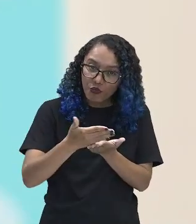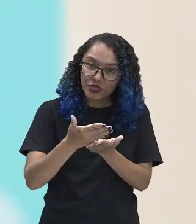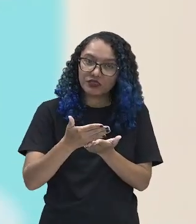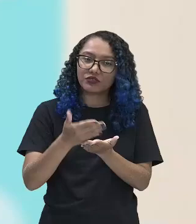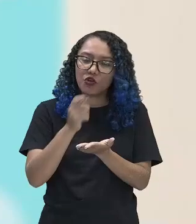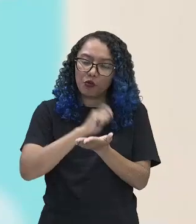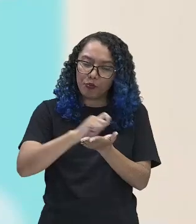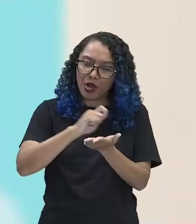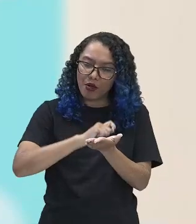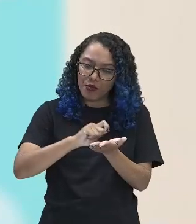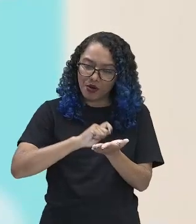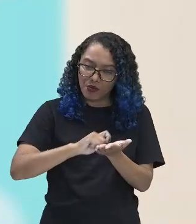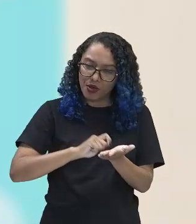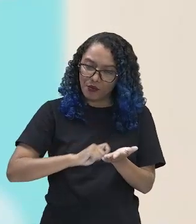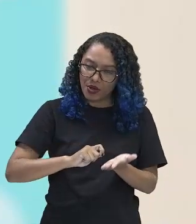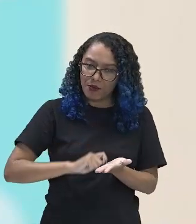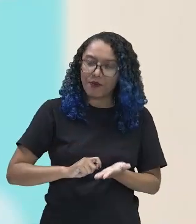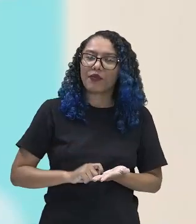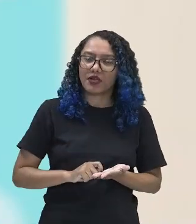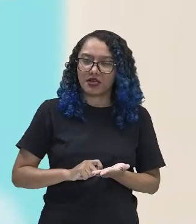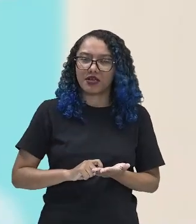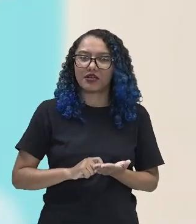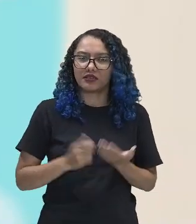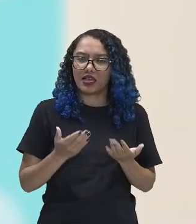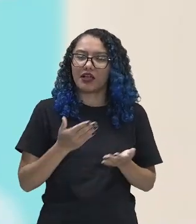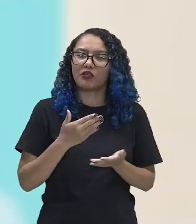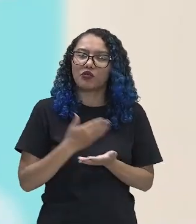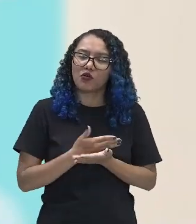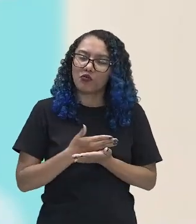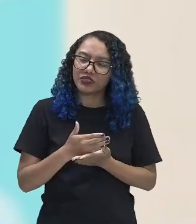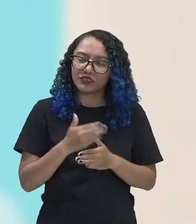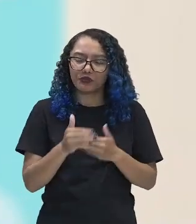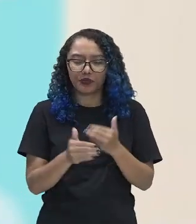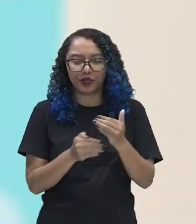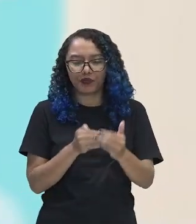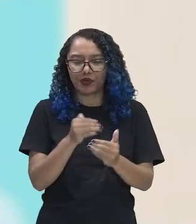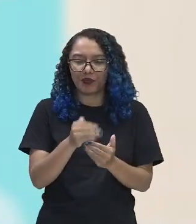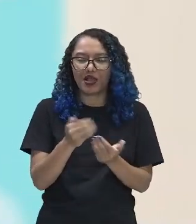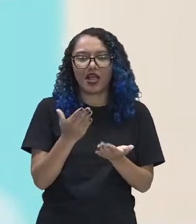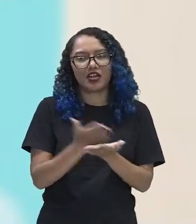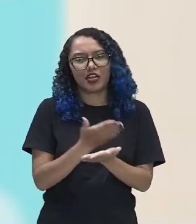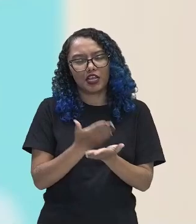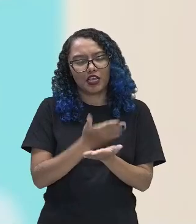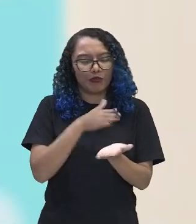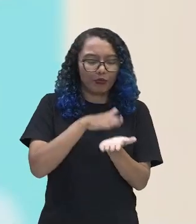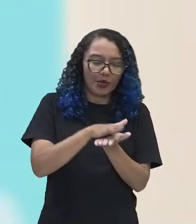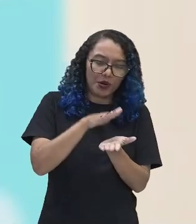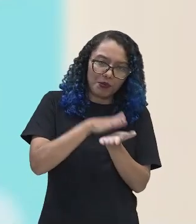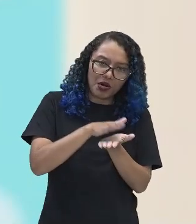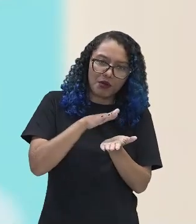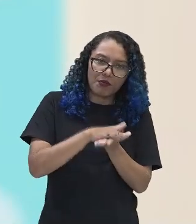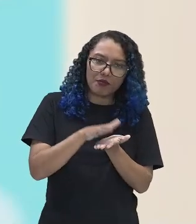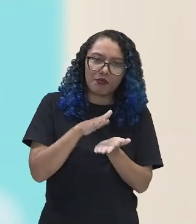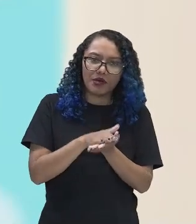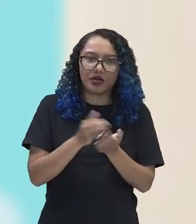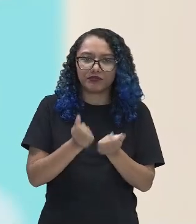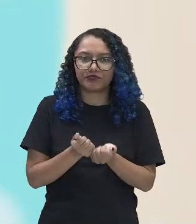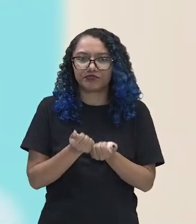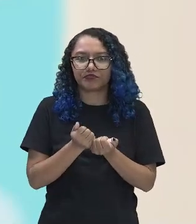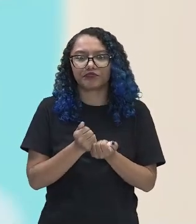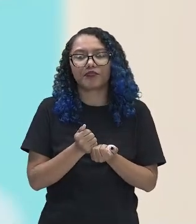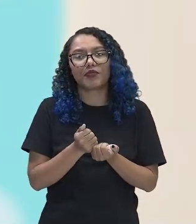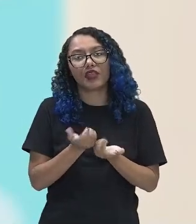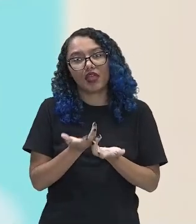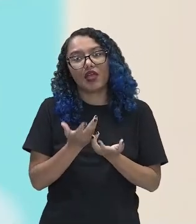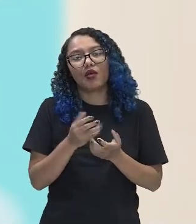escrita, então agora que ele realmente está começando esse processo de produzir livros, produzir obras para editoras